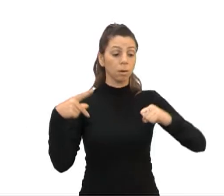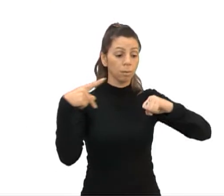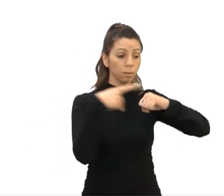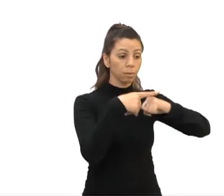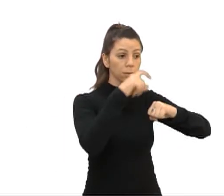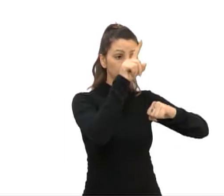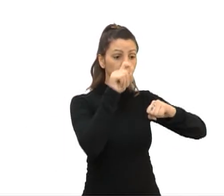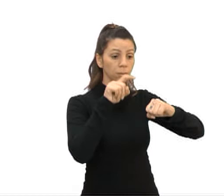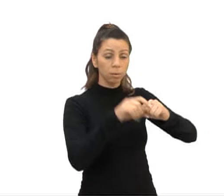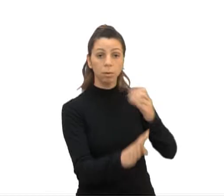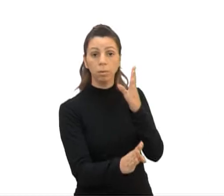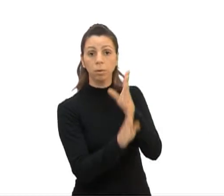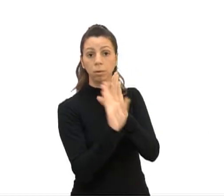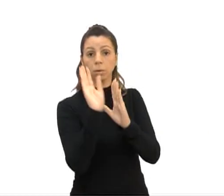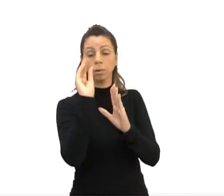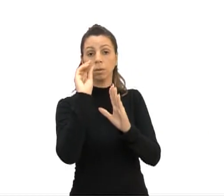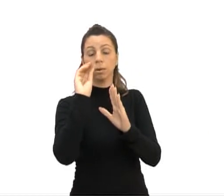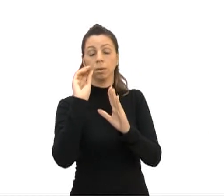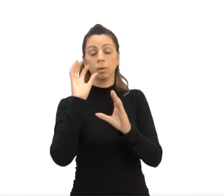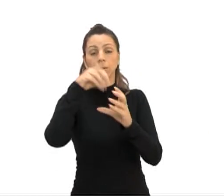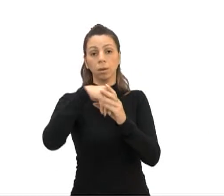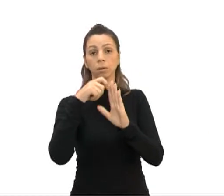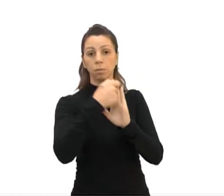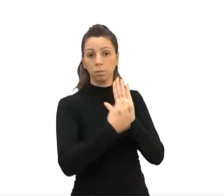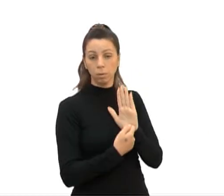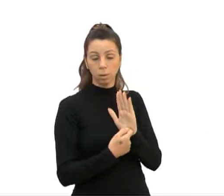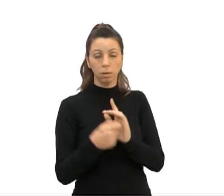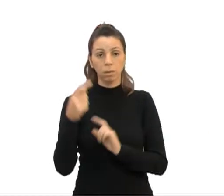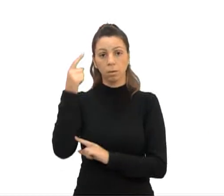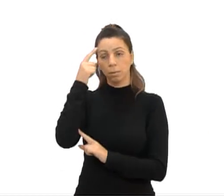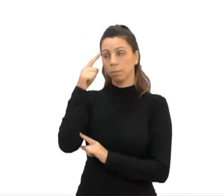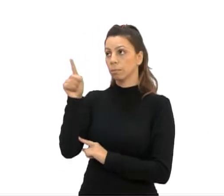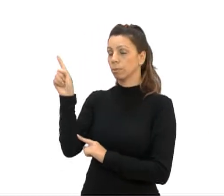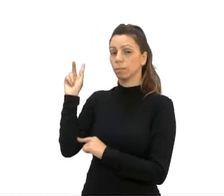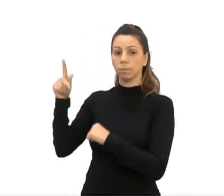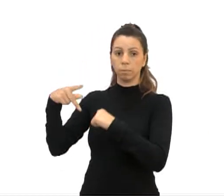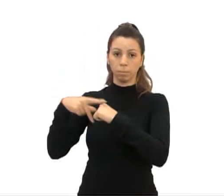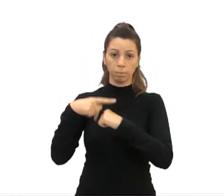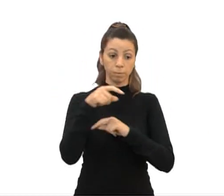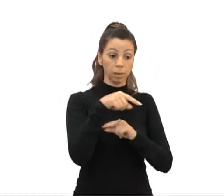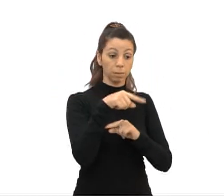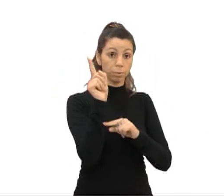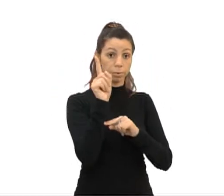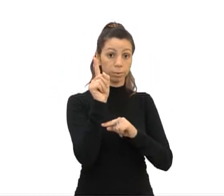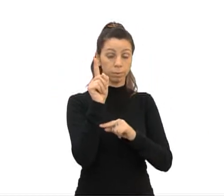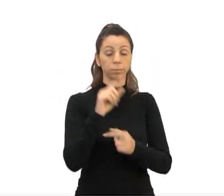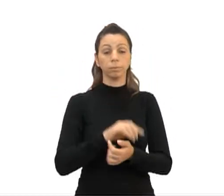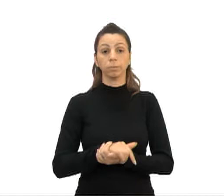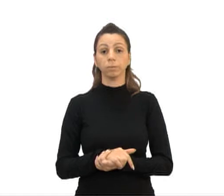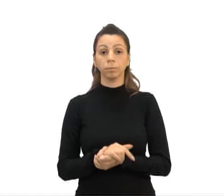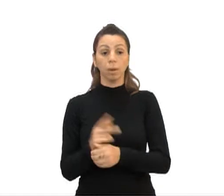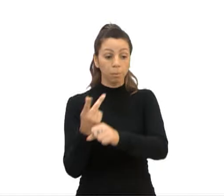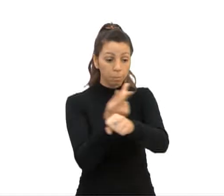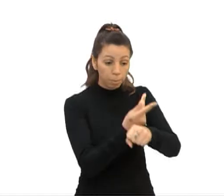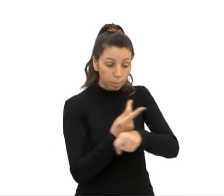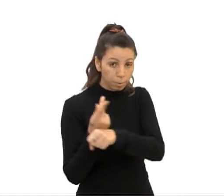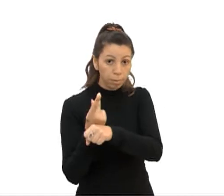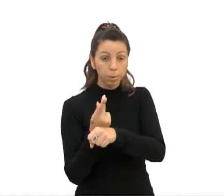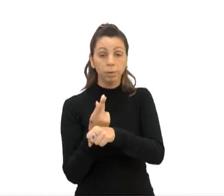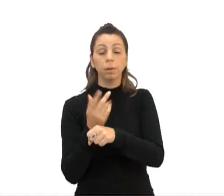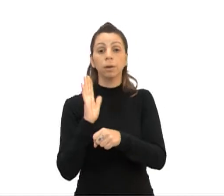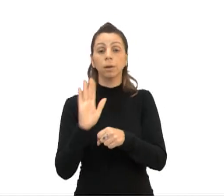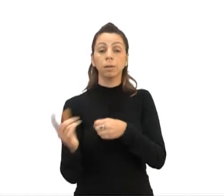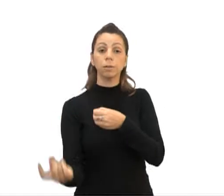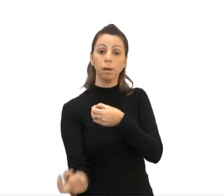encontramos neste texto? Pensem um pouquinho nesses pronomes acentuados. Procurem e a gente já